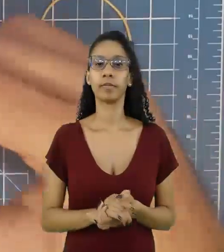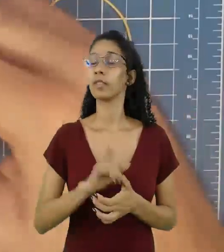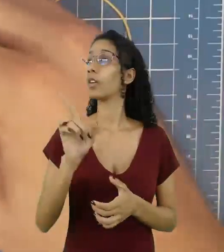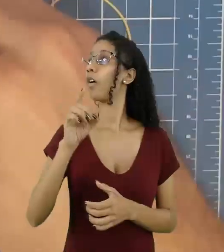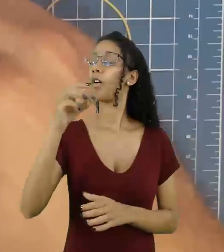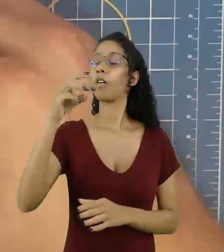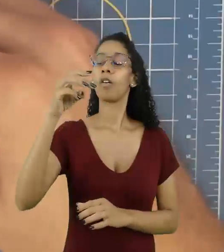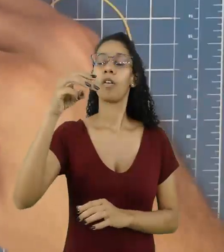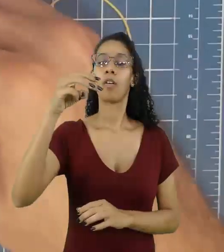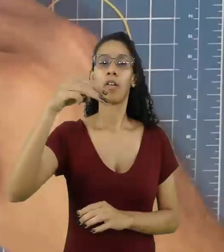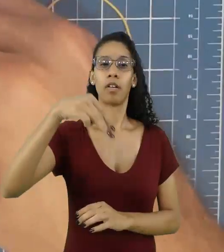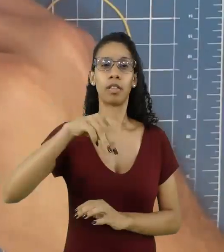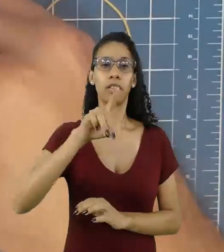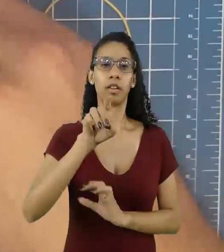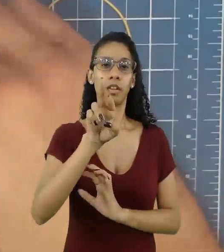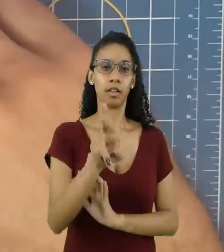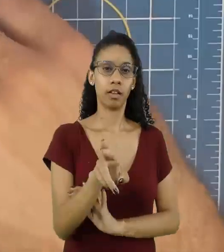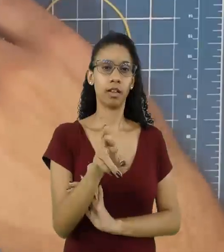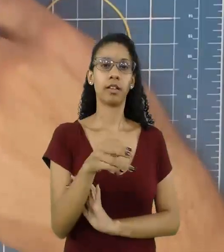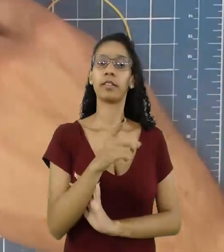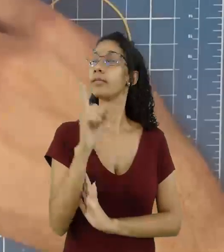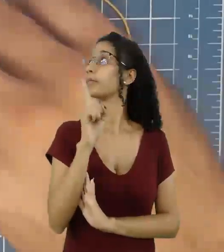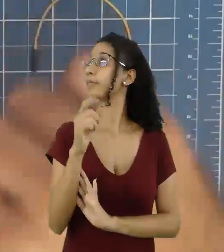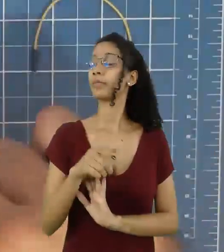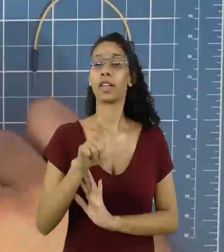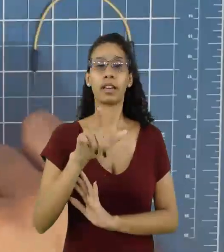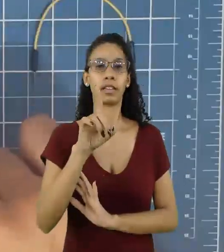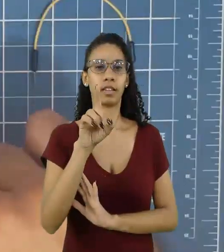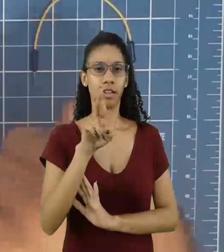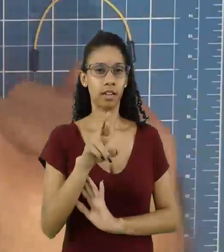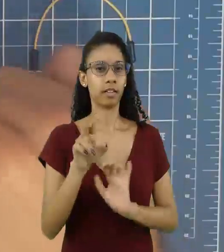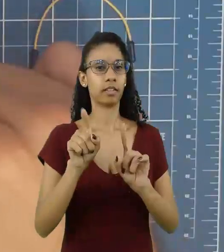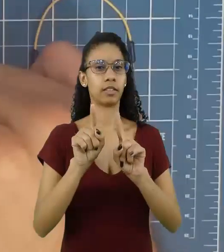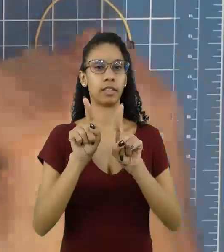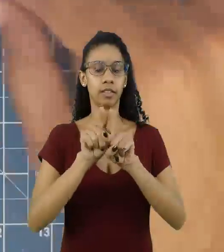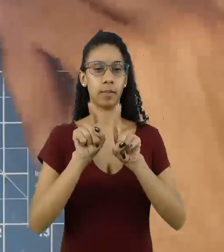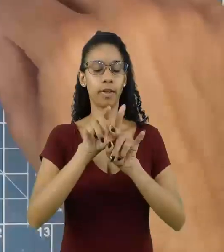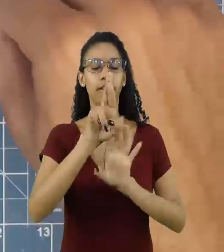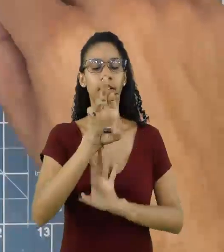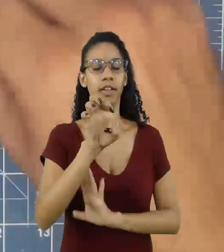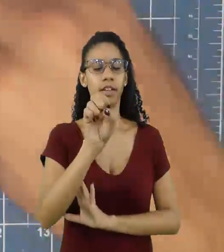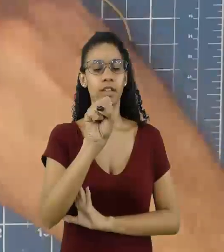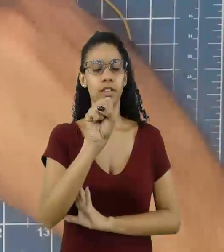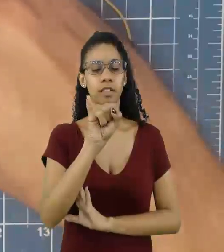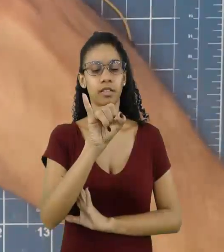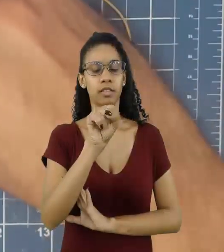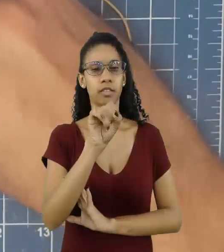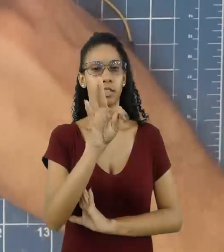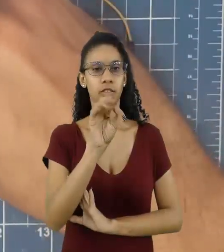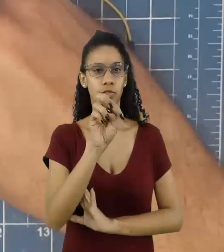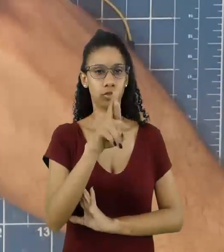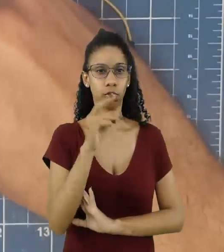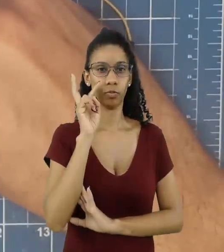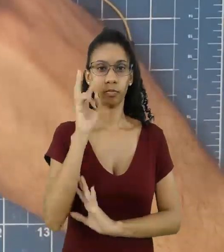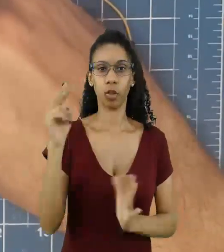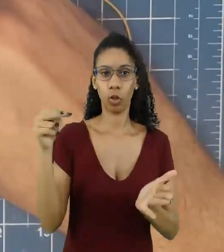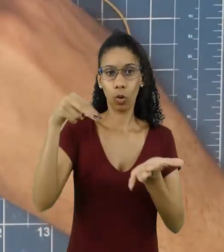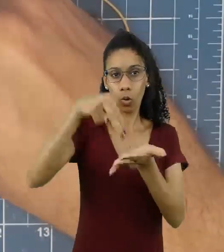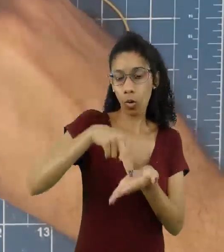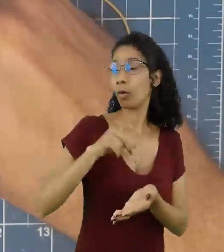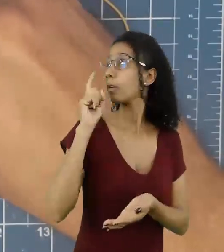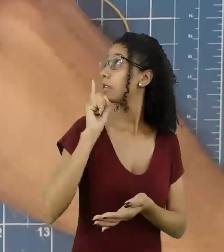colocar o seu LDR e o resistor em série, ou seja, conectar os